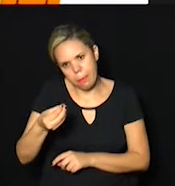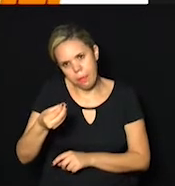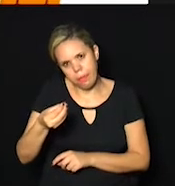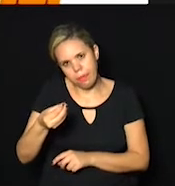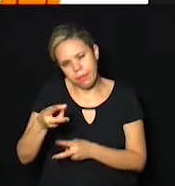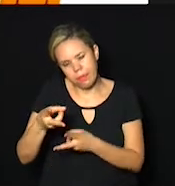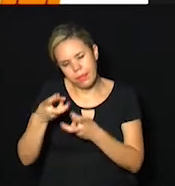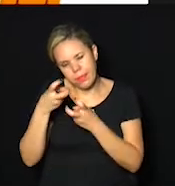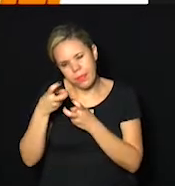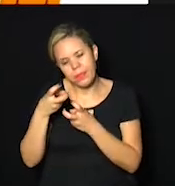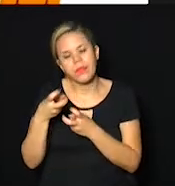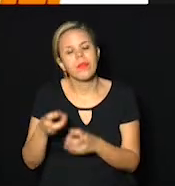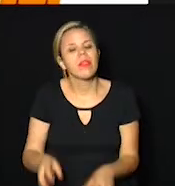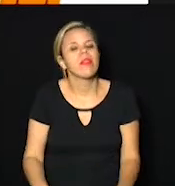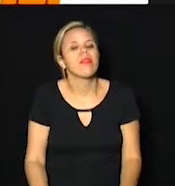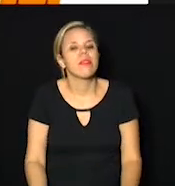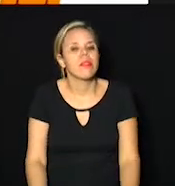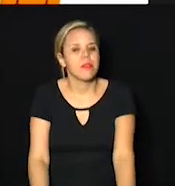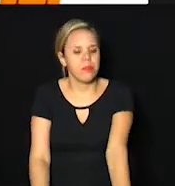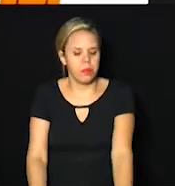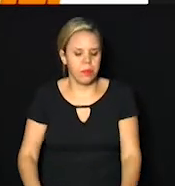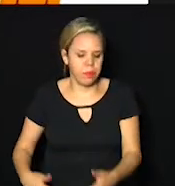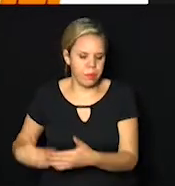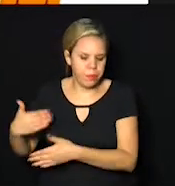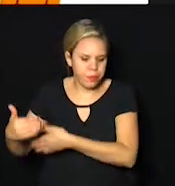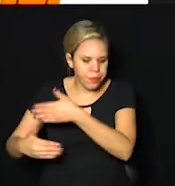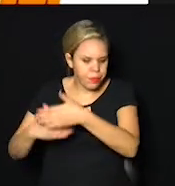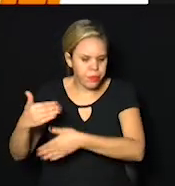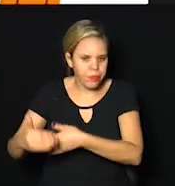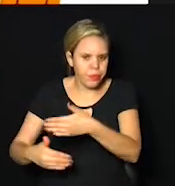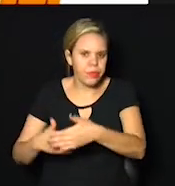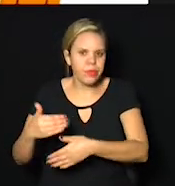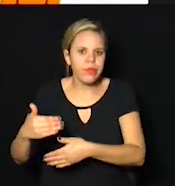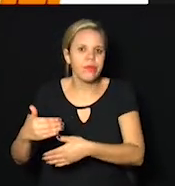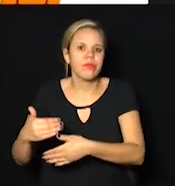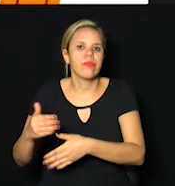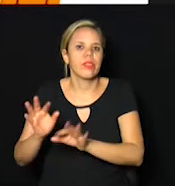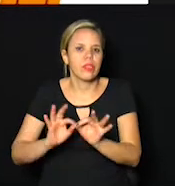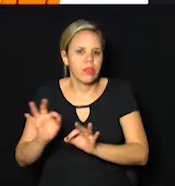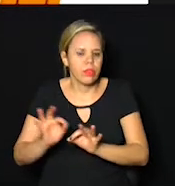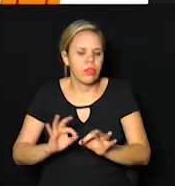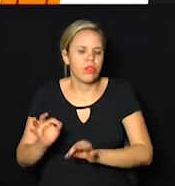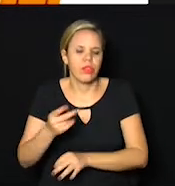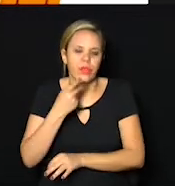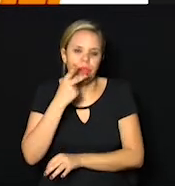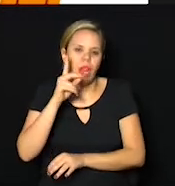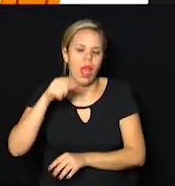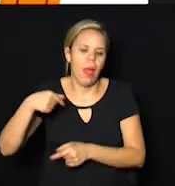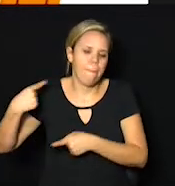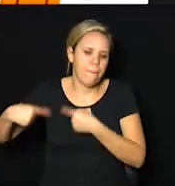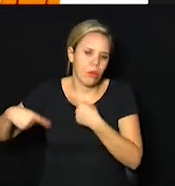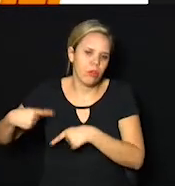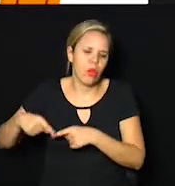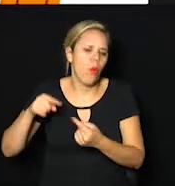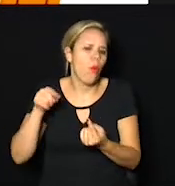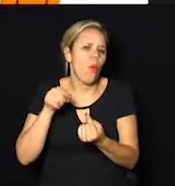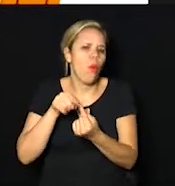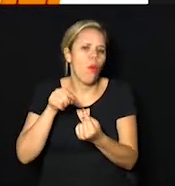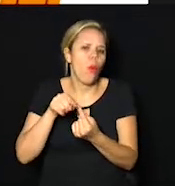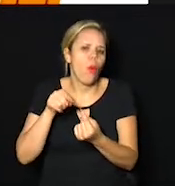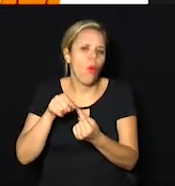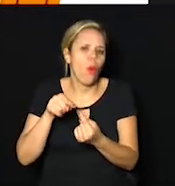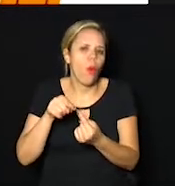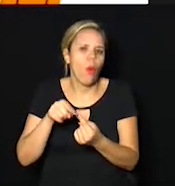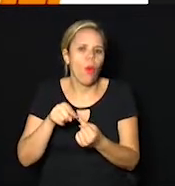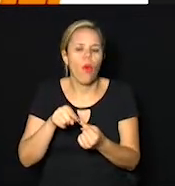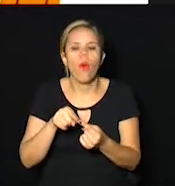notem que todo o processo de construção do que a gente chama de política tem a ver com tempos.